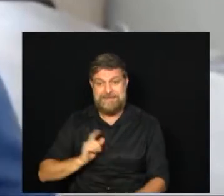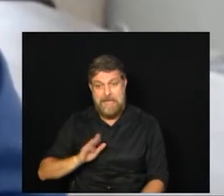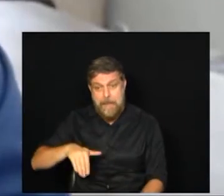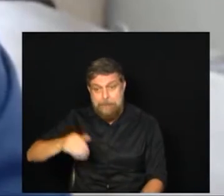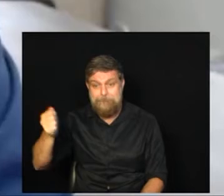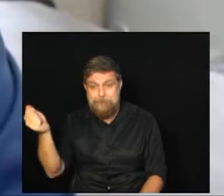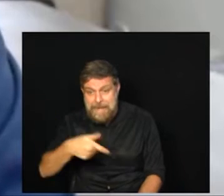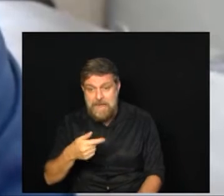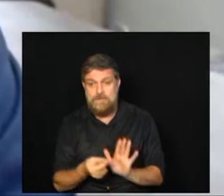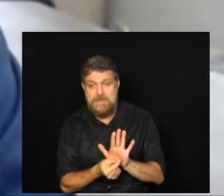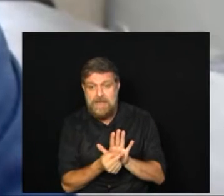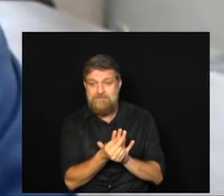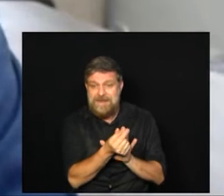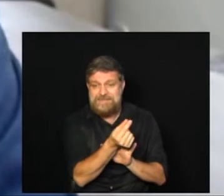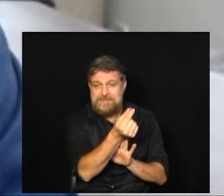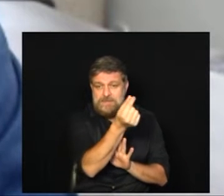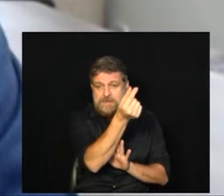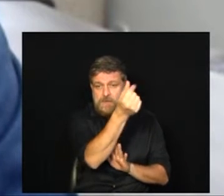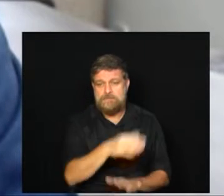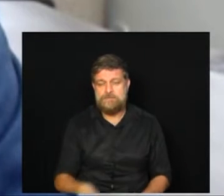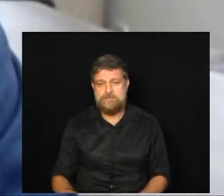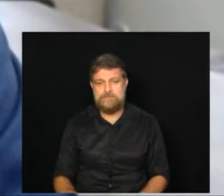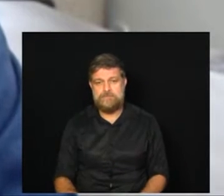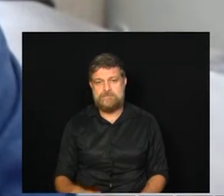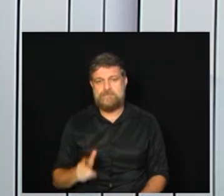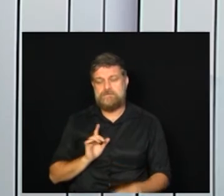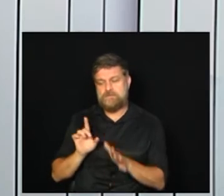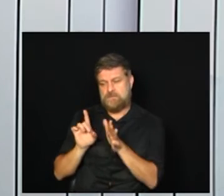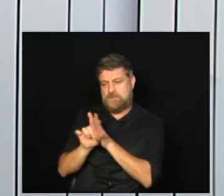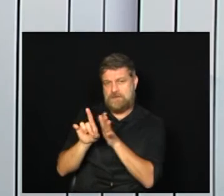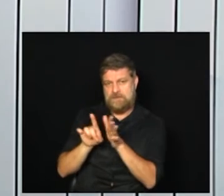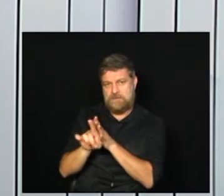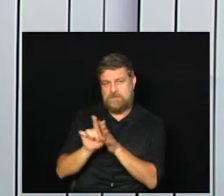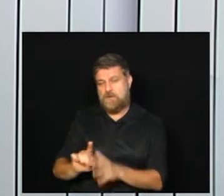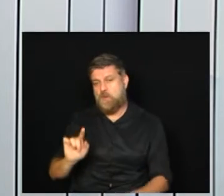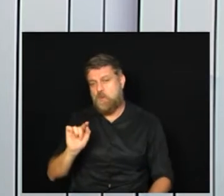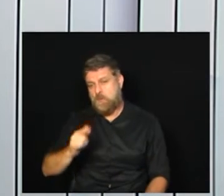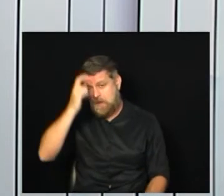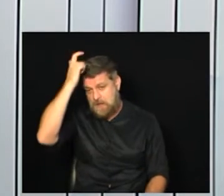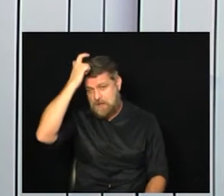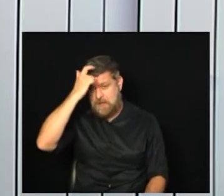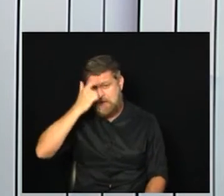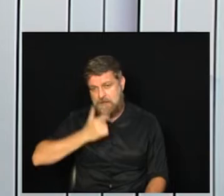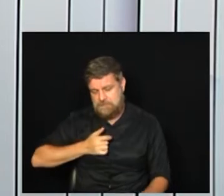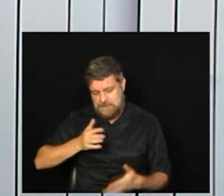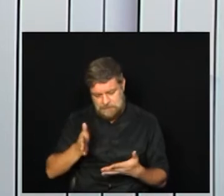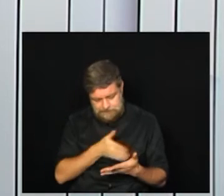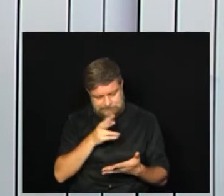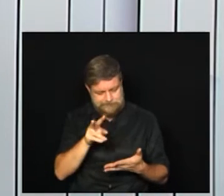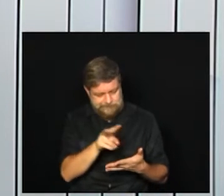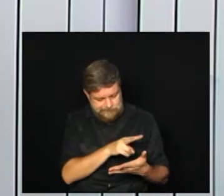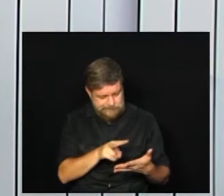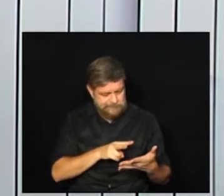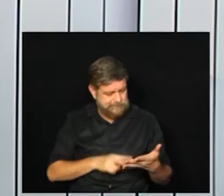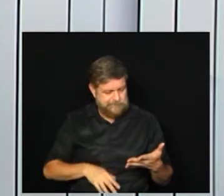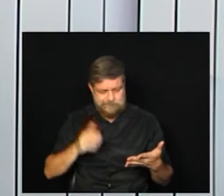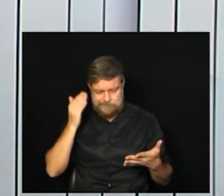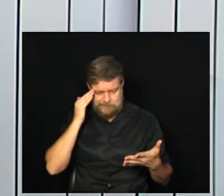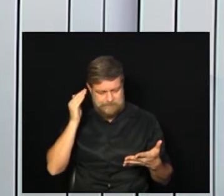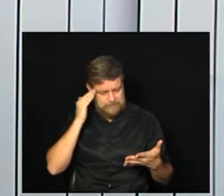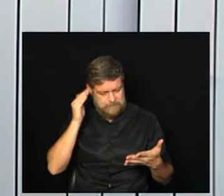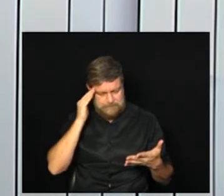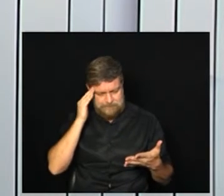9,5%, enquanto a Selic está em 5,25% e a poupança paga 70% disso. Então, você está na caderneta de poupança,